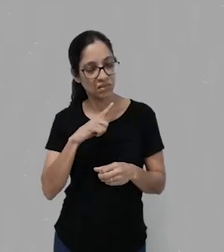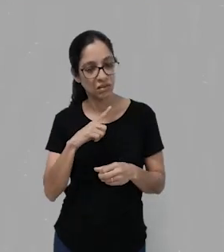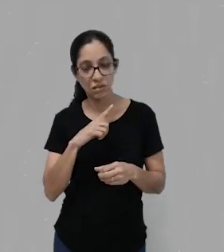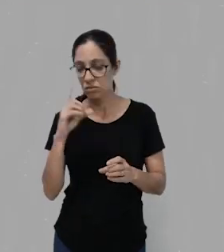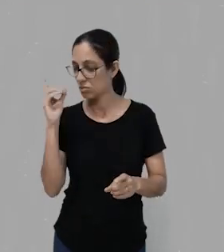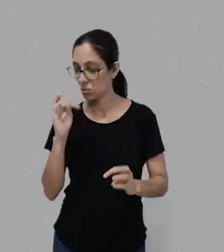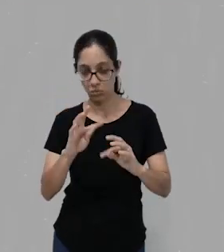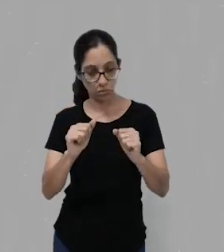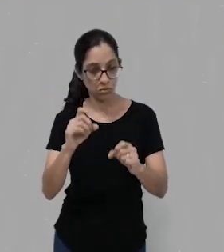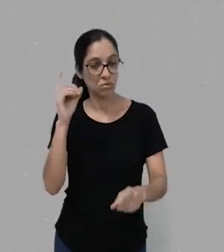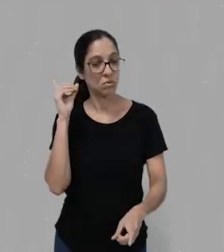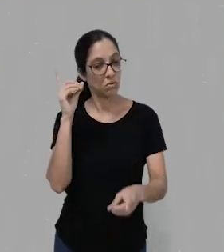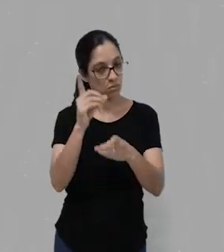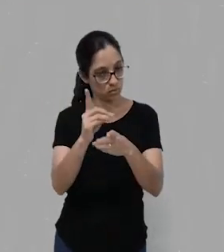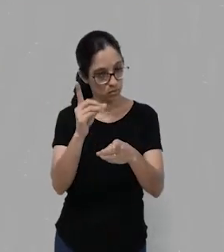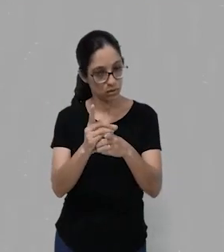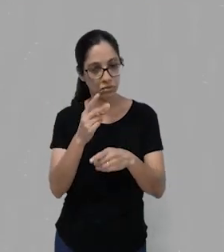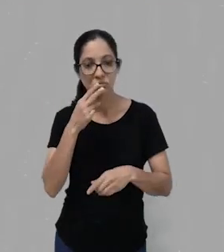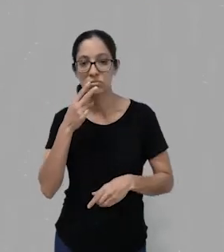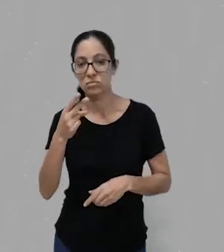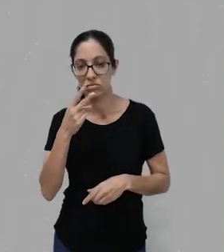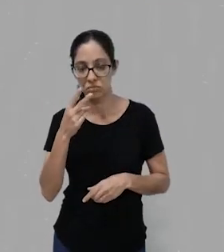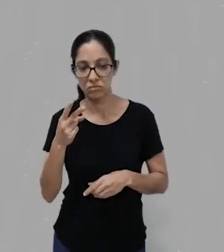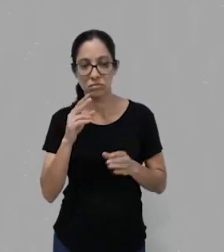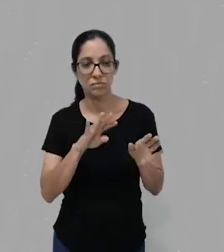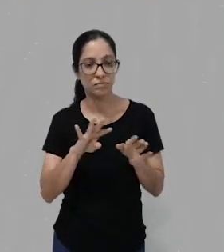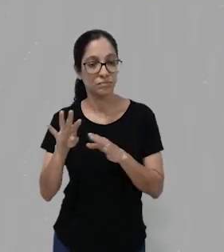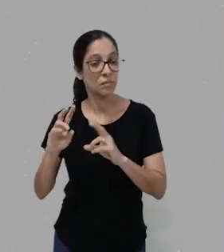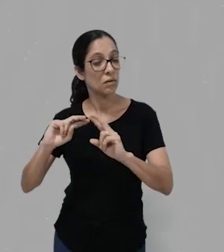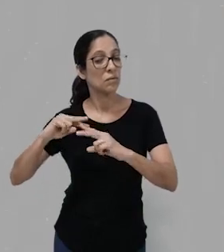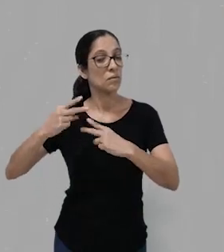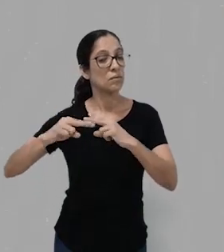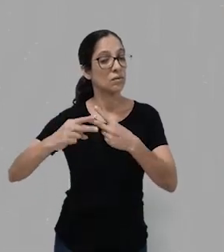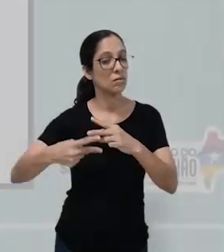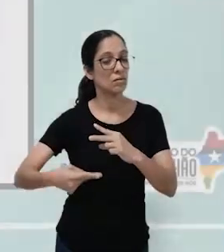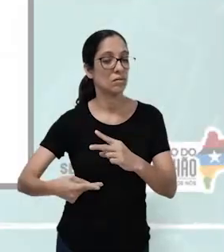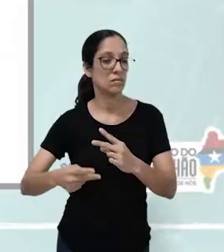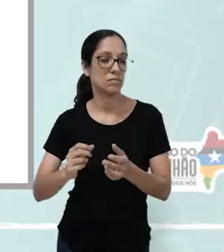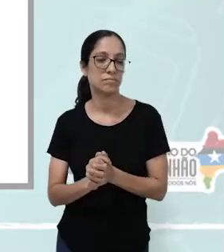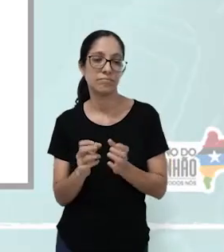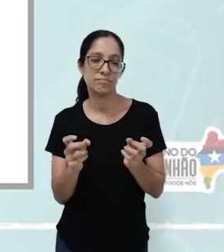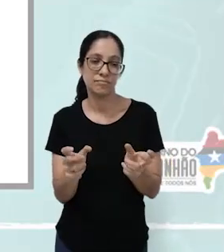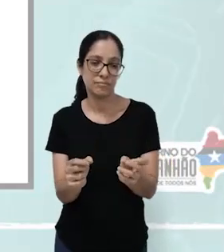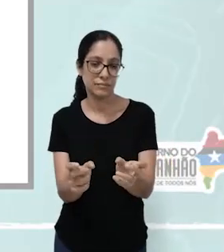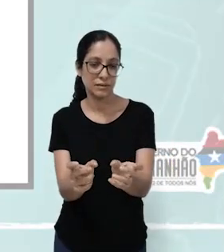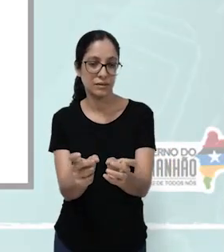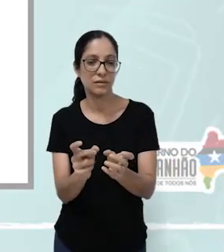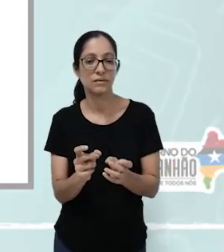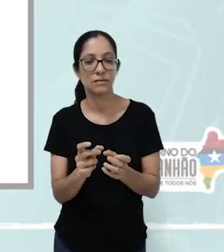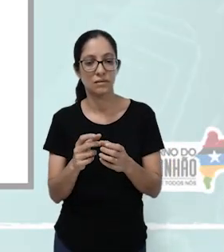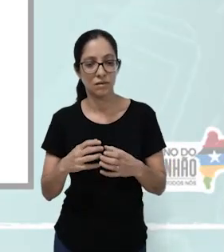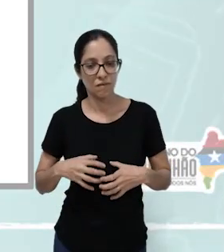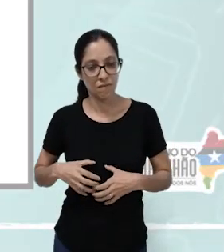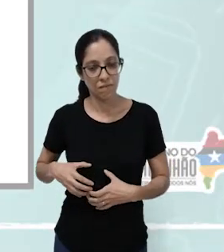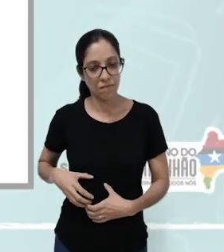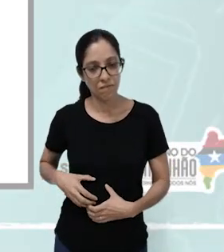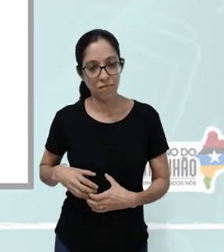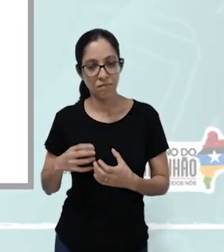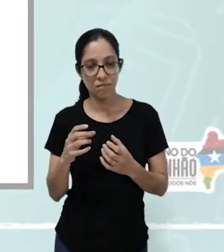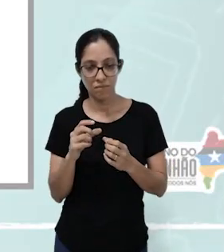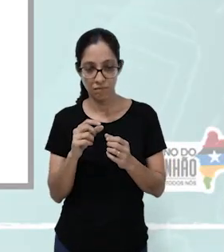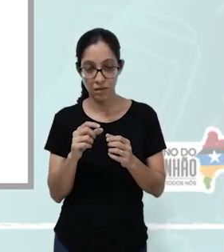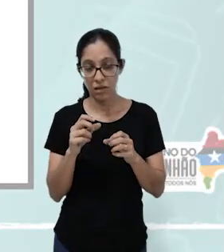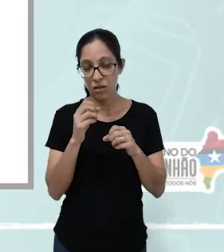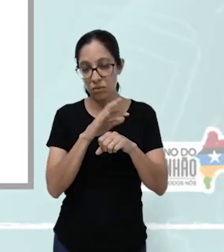são encontradas aonde? No cigarro. Consequências: câncer, lesões no fígado,